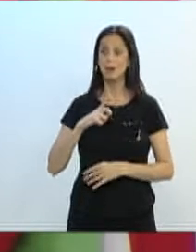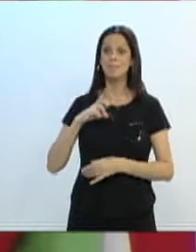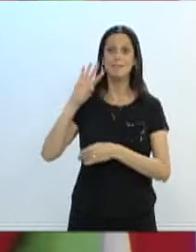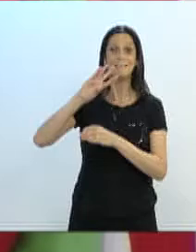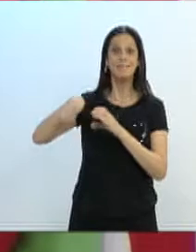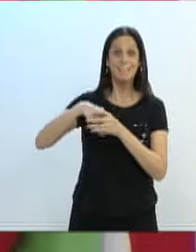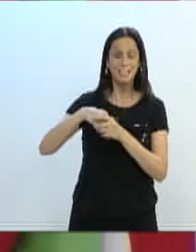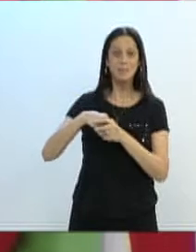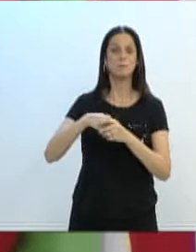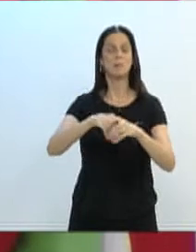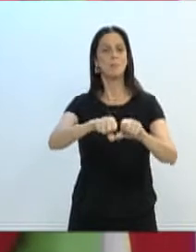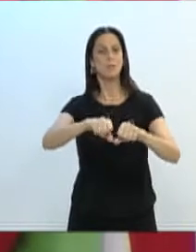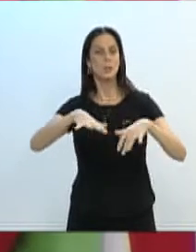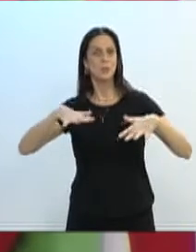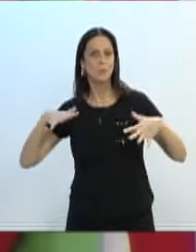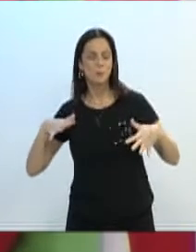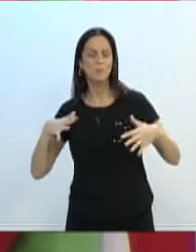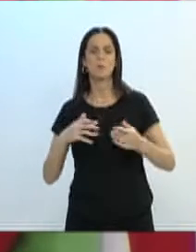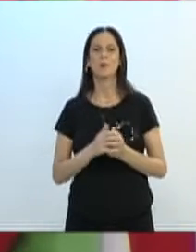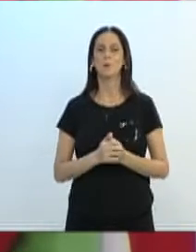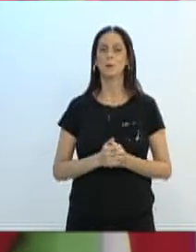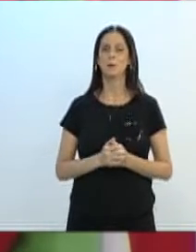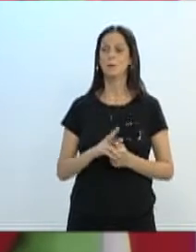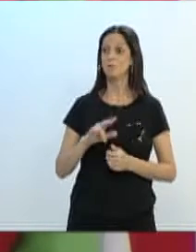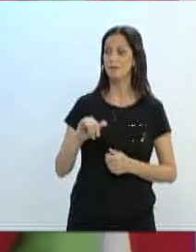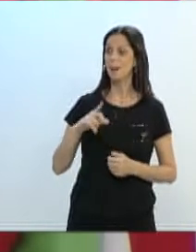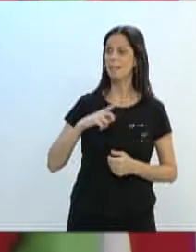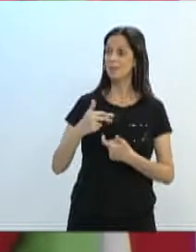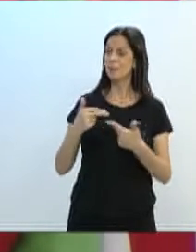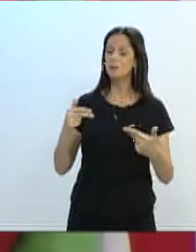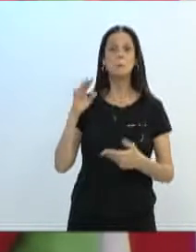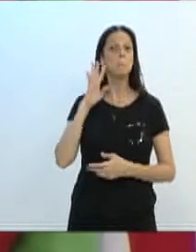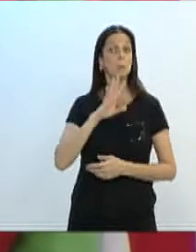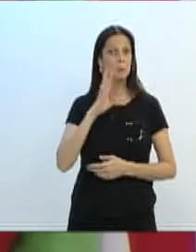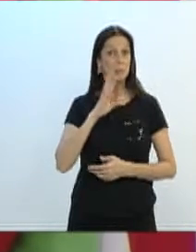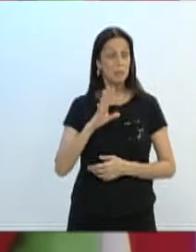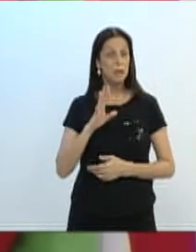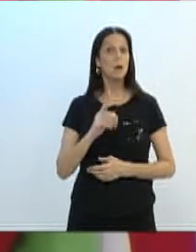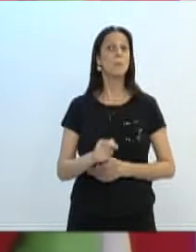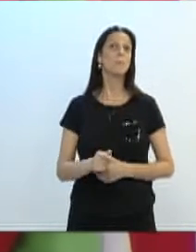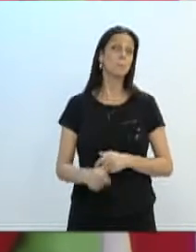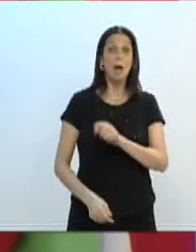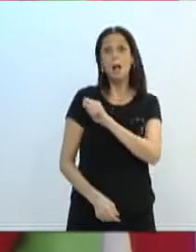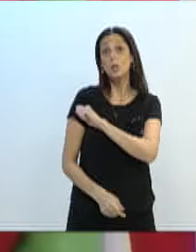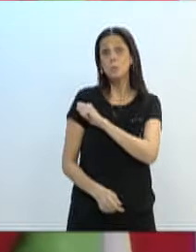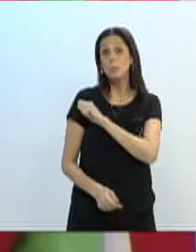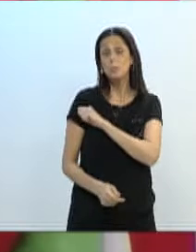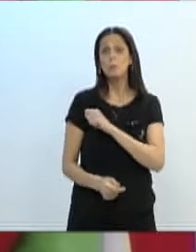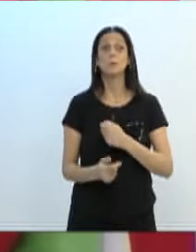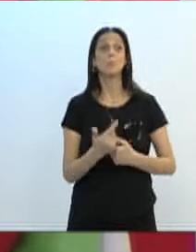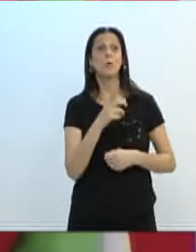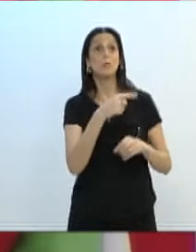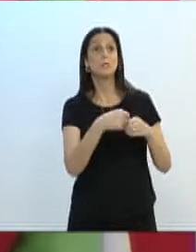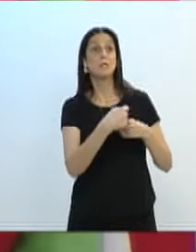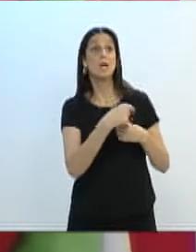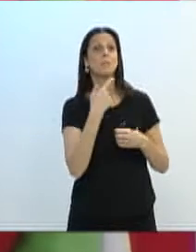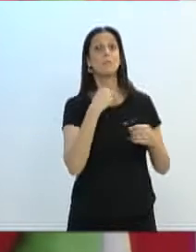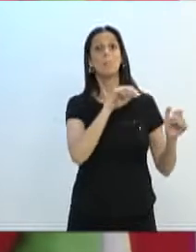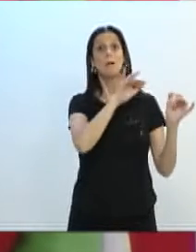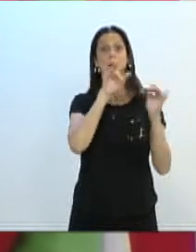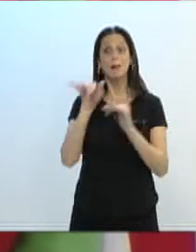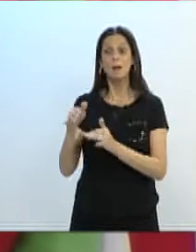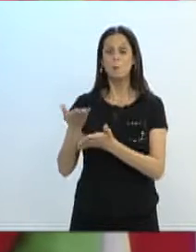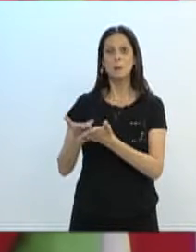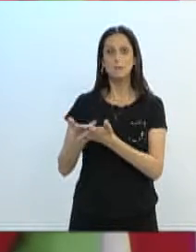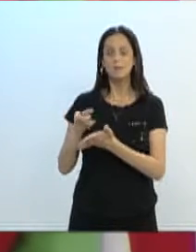vereador Alexandre Matias, a gente sabe o quão isso pode ser importante para a cidade, até para os alunos que podem ser atraídos para o município, o desenvolvimento da educação, né? A gente fala de mão de